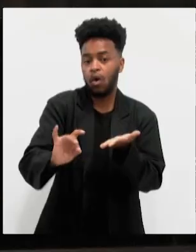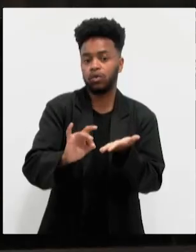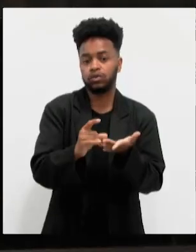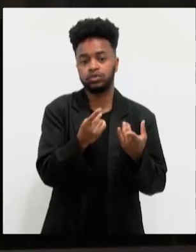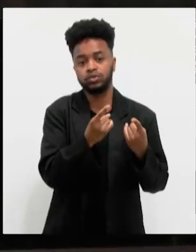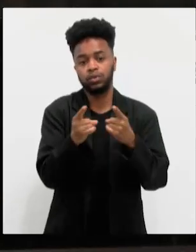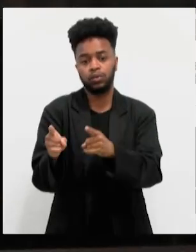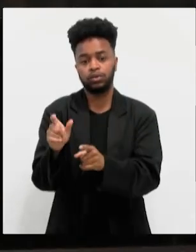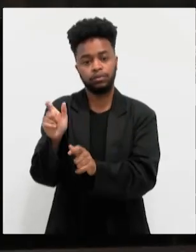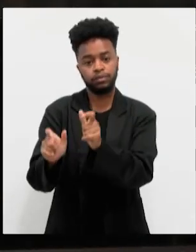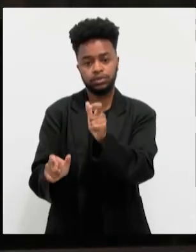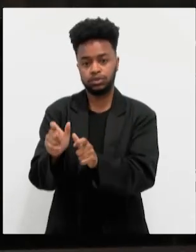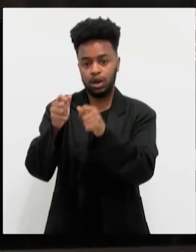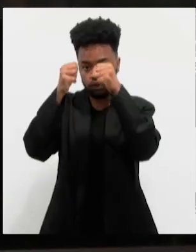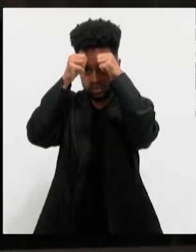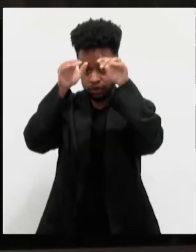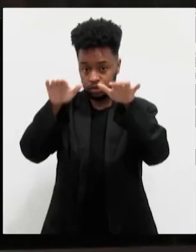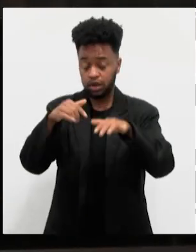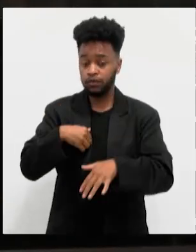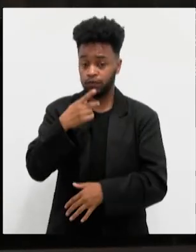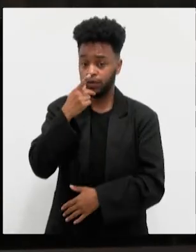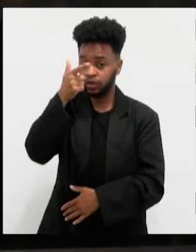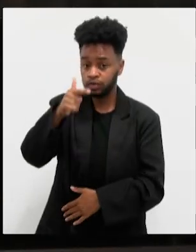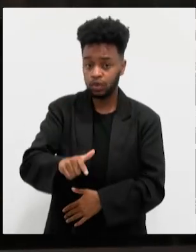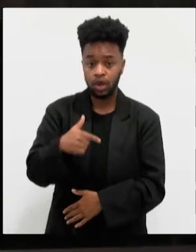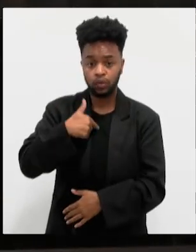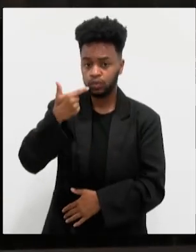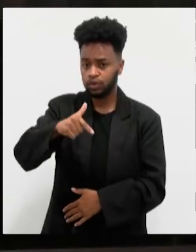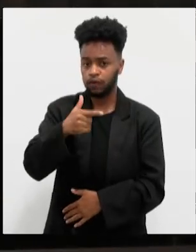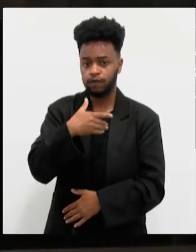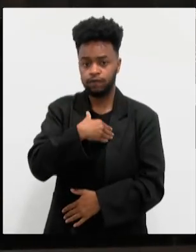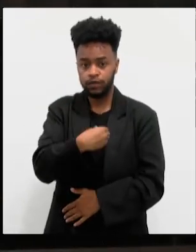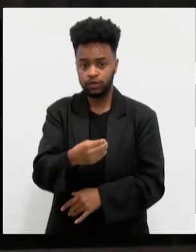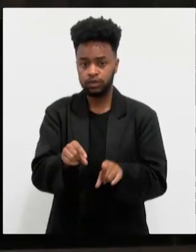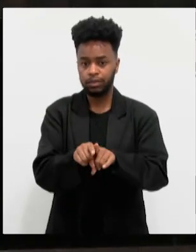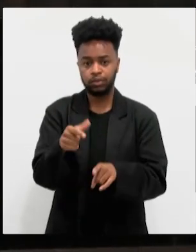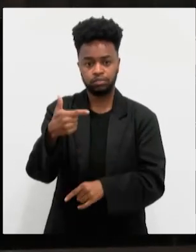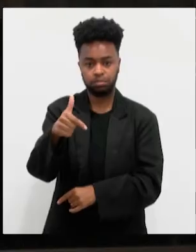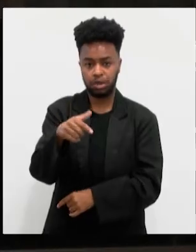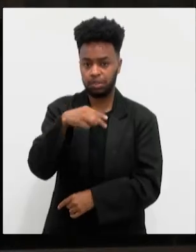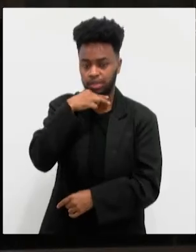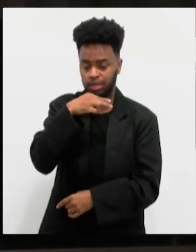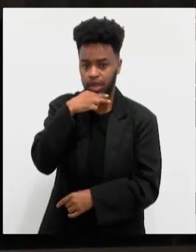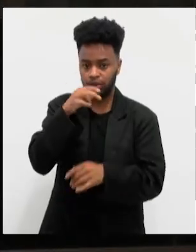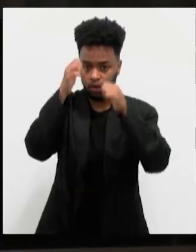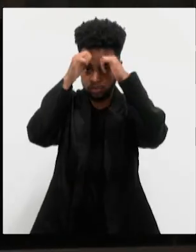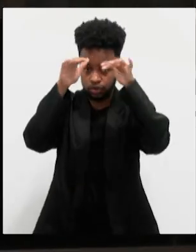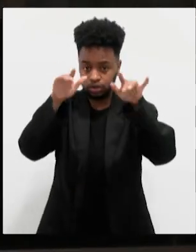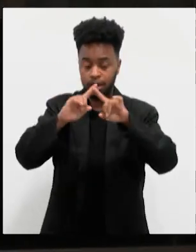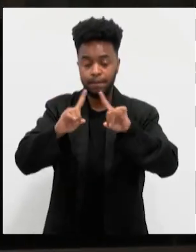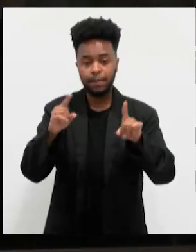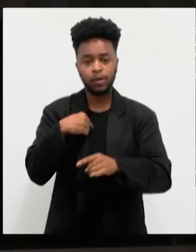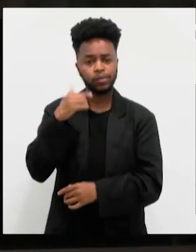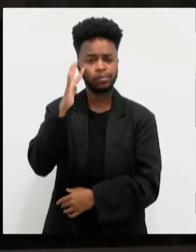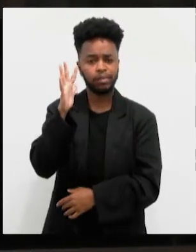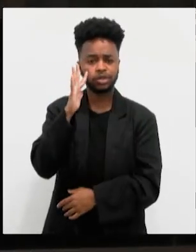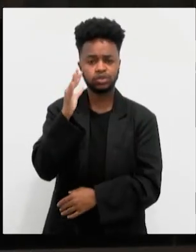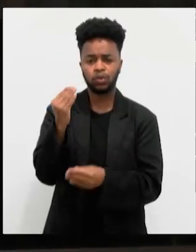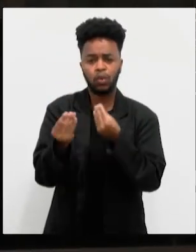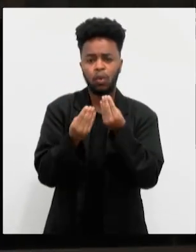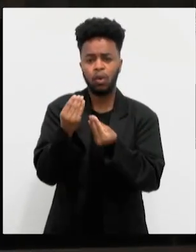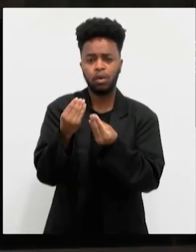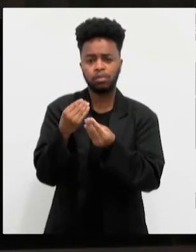autista. Eu vou repetir, eu não tenho filho e nem netos autistas, mas eu me coloco no